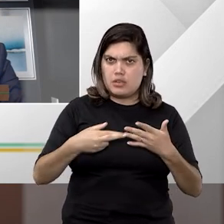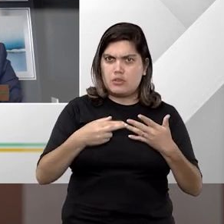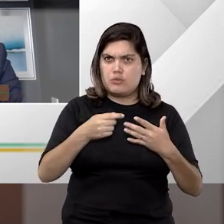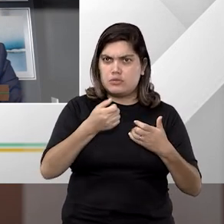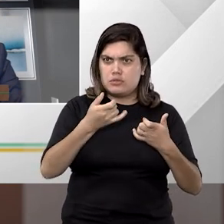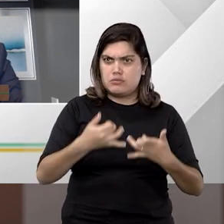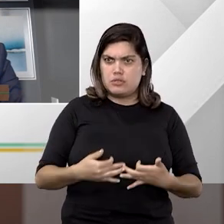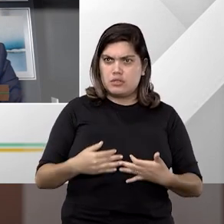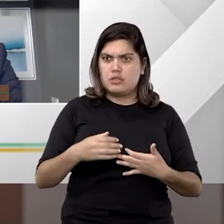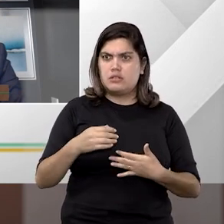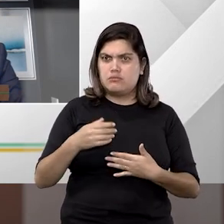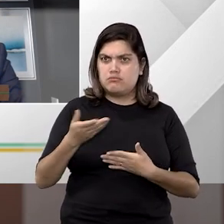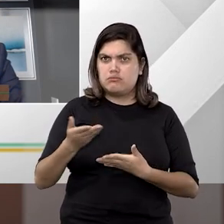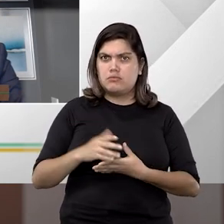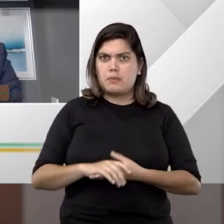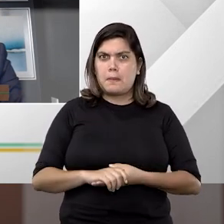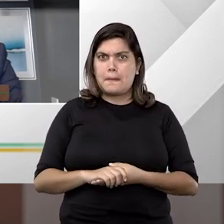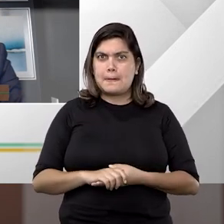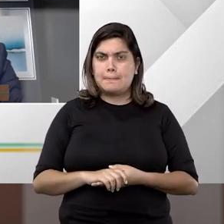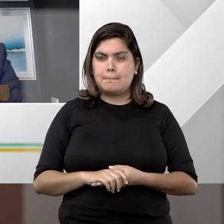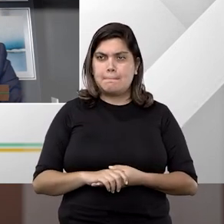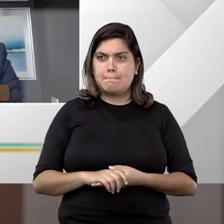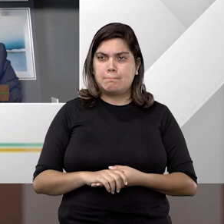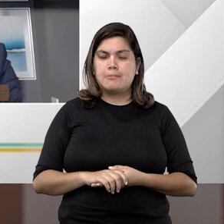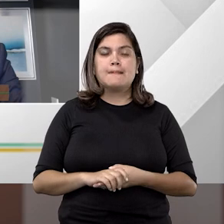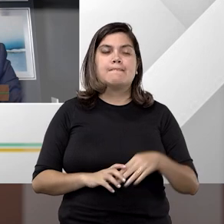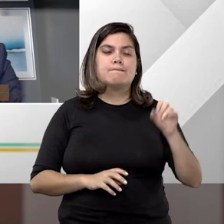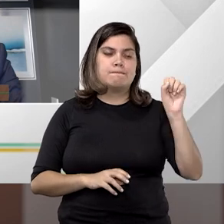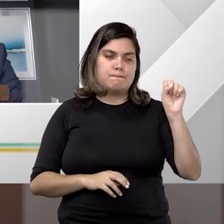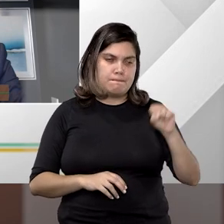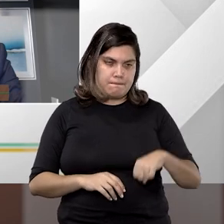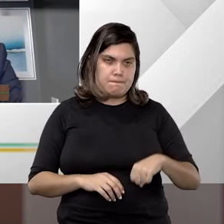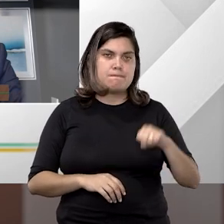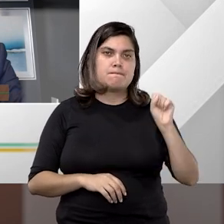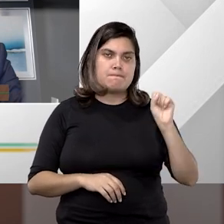Cabe recurso da sentença proferida no jecrim o